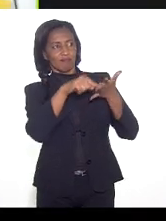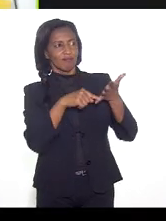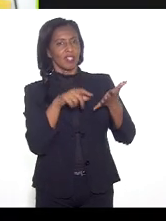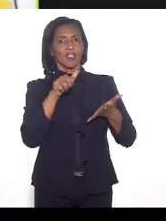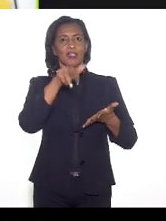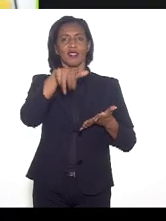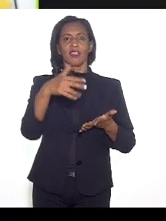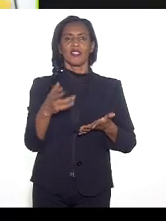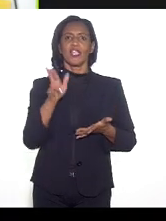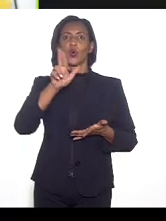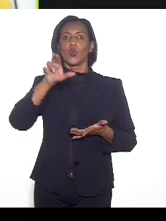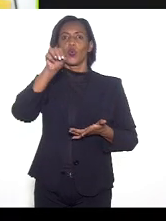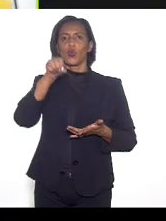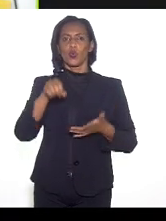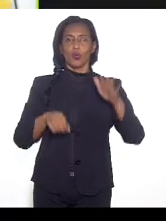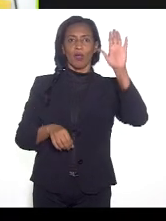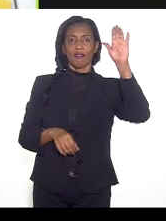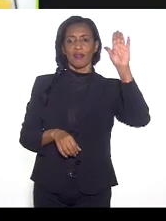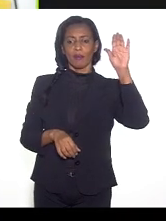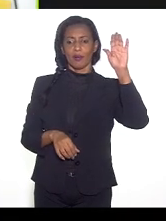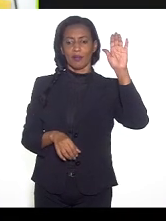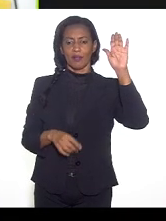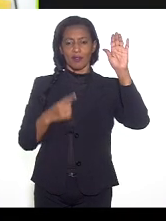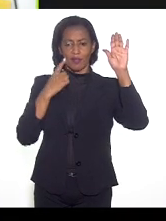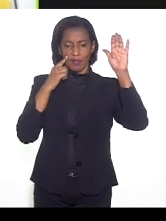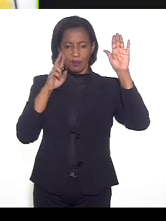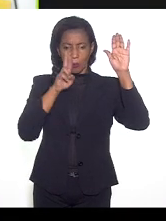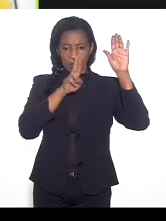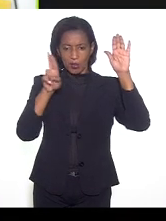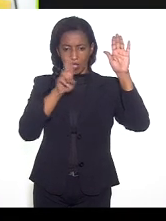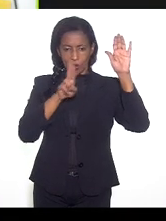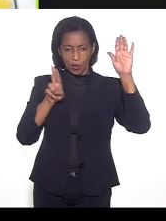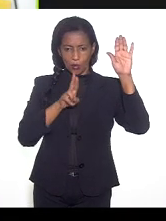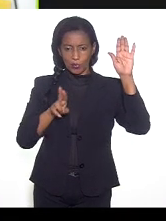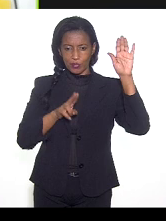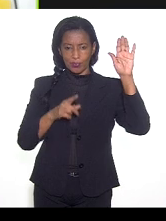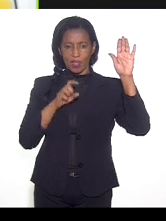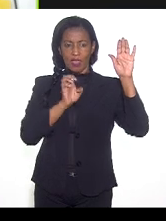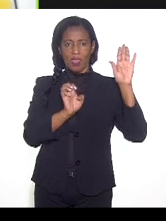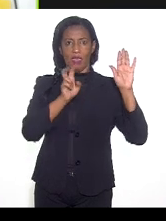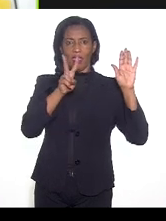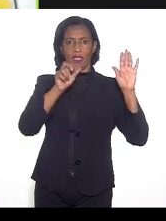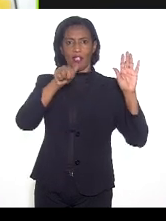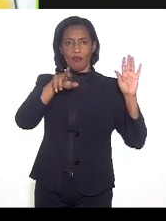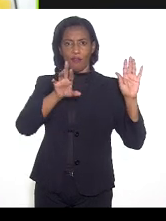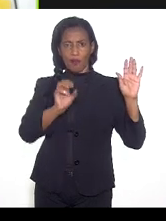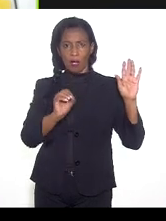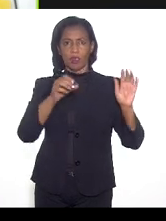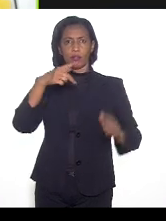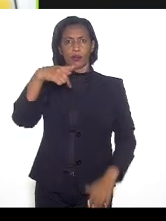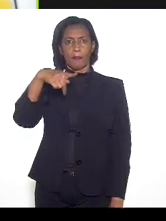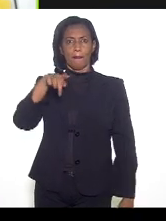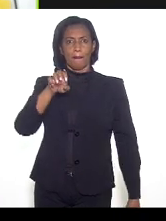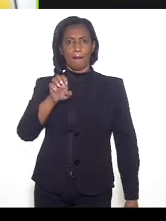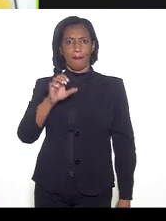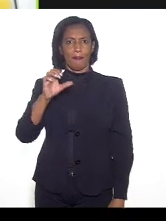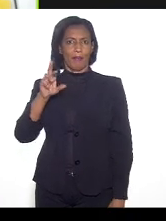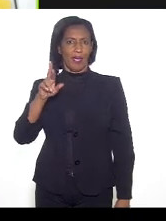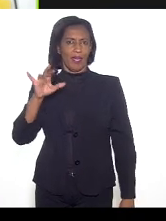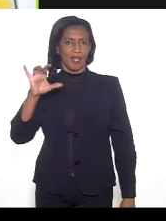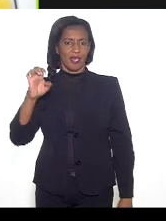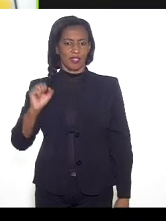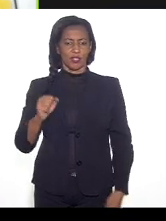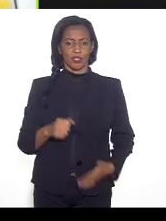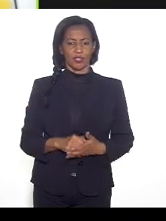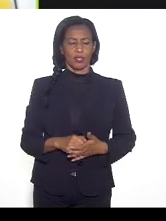quiser fazer uso da palavra, por favor, que levante a mão para eu poder inscrever aqui. Já está inscrito o Evandro, o Péricles, então com a